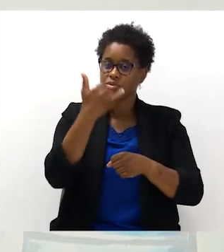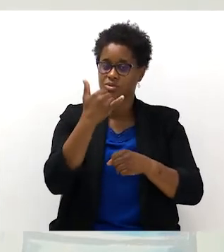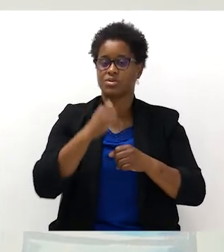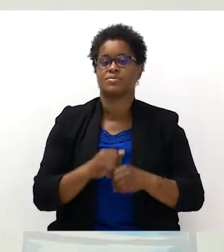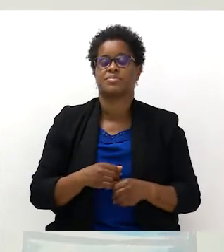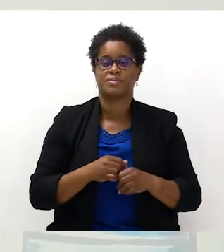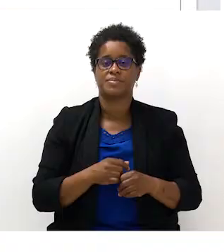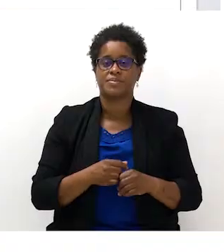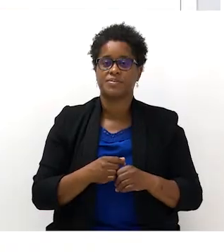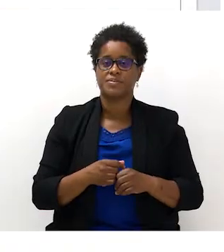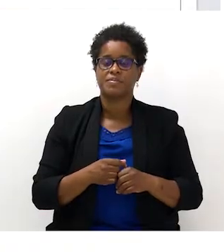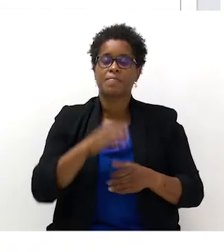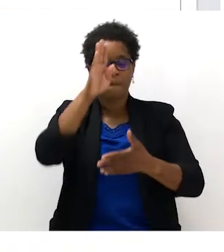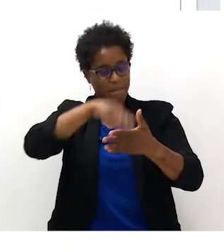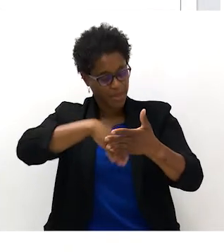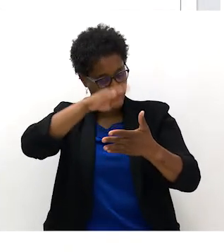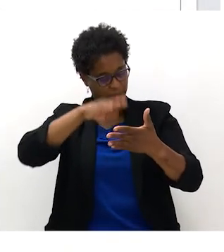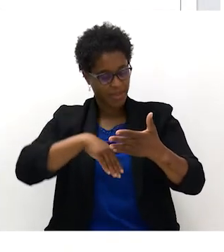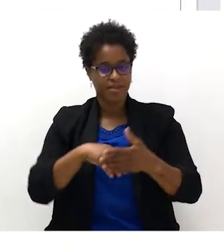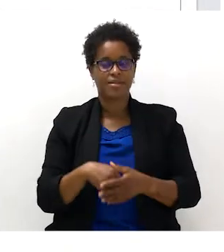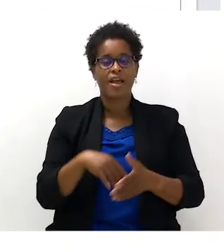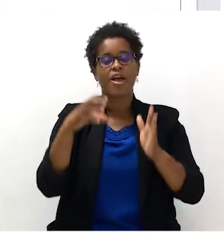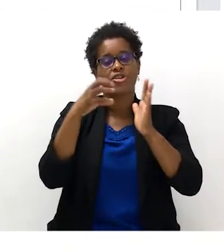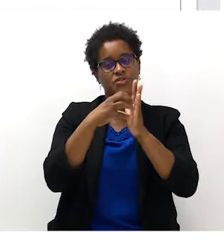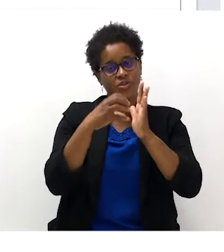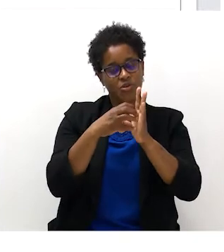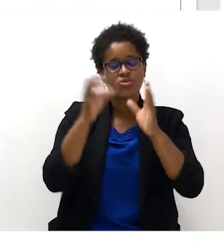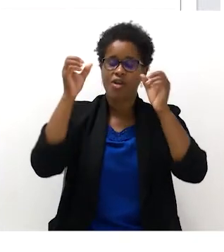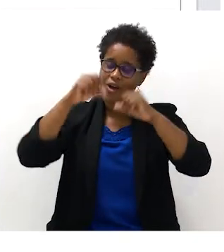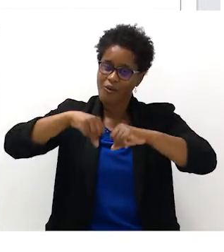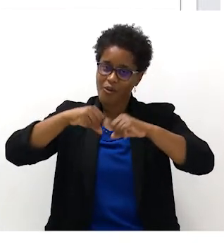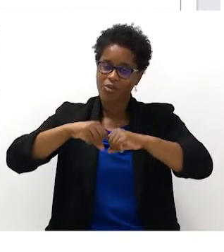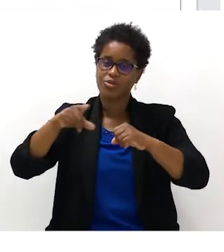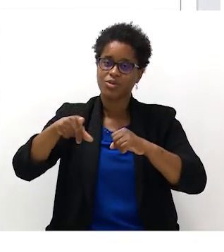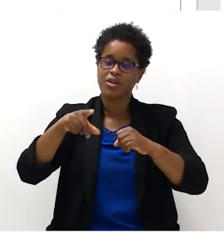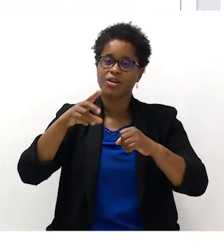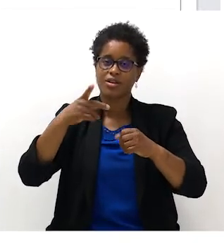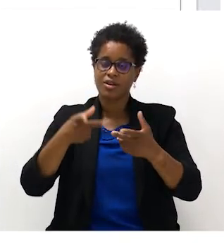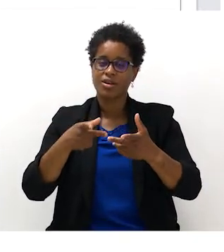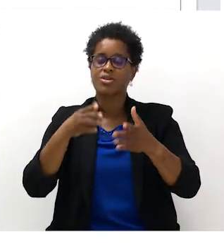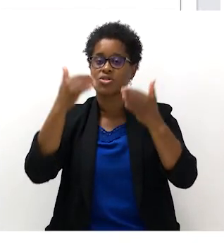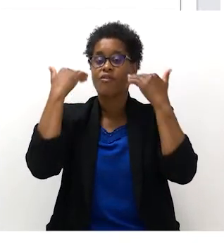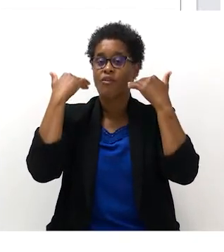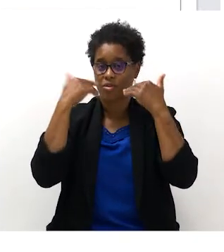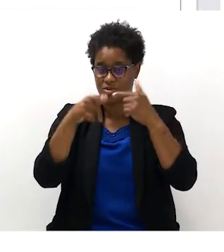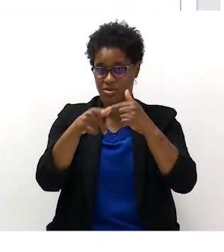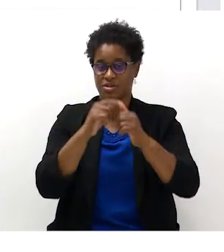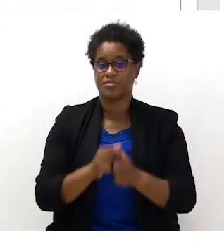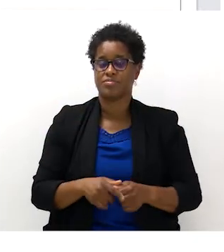exercício. Pintem as figuras de acordo com as